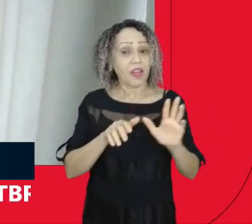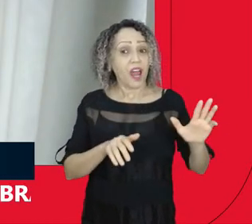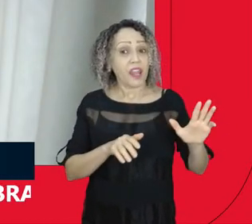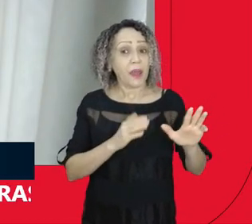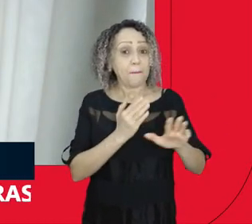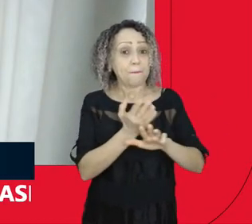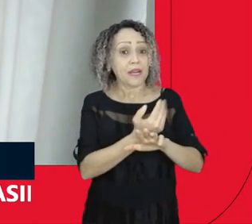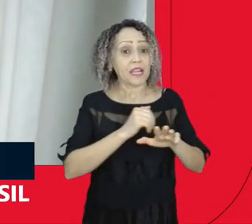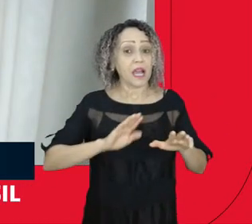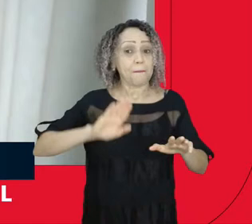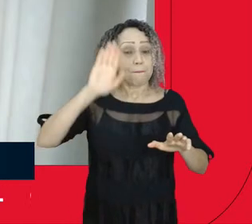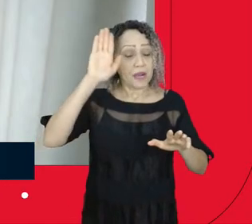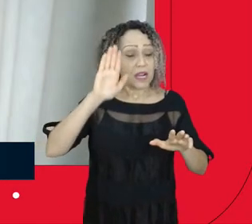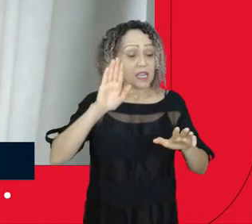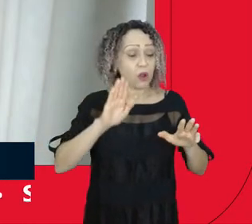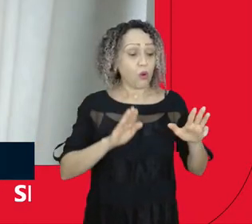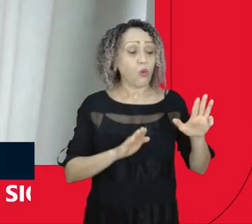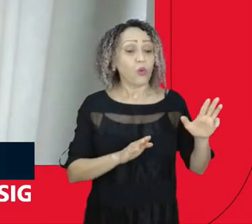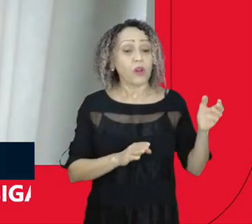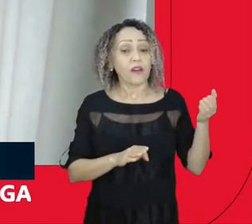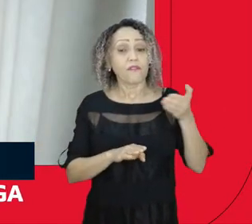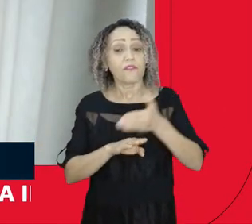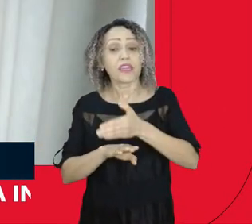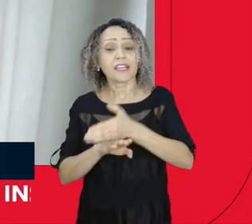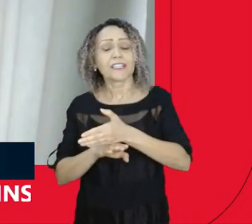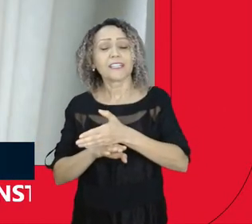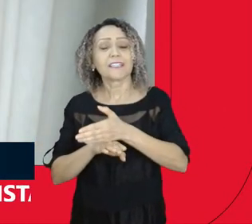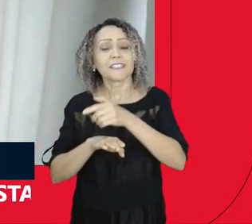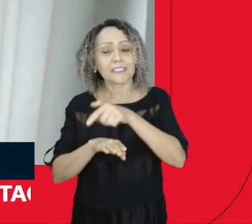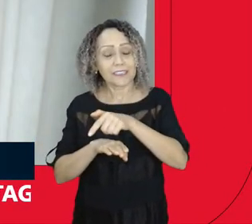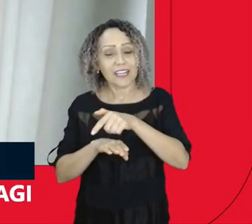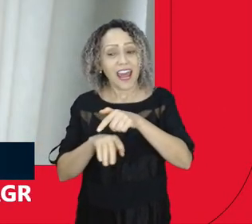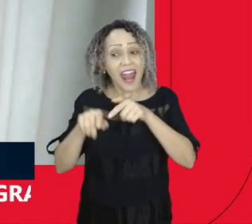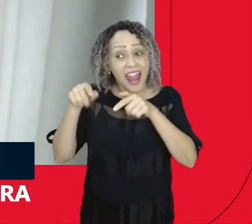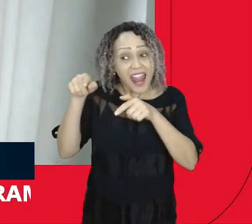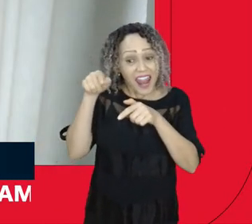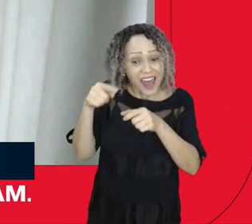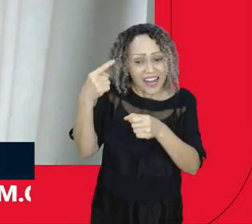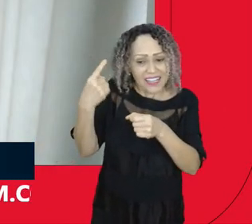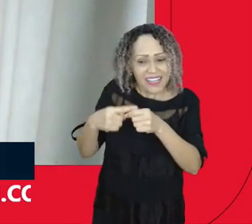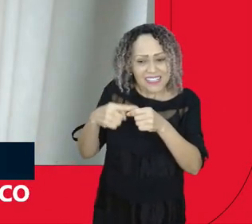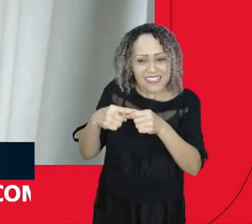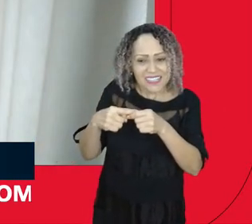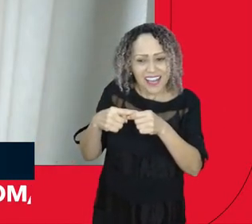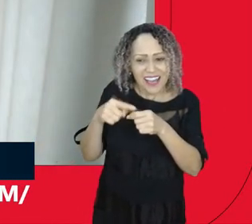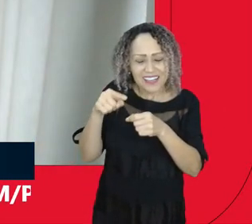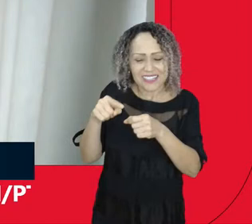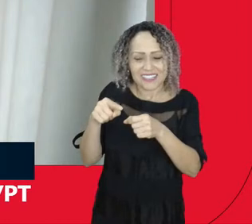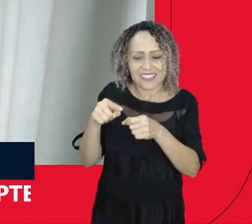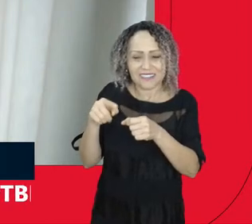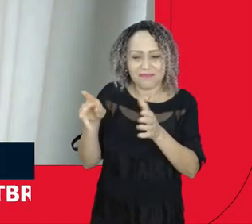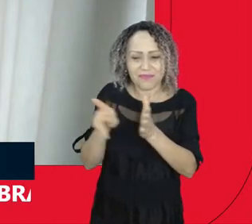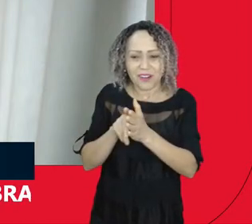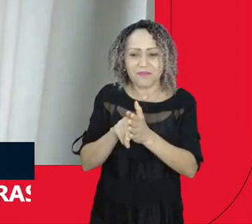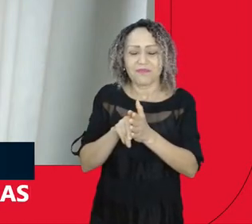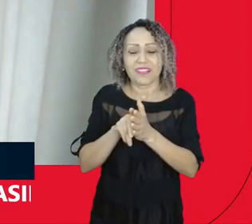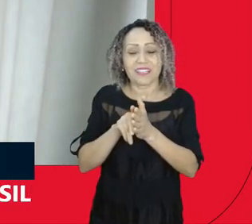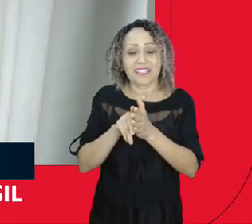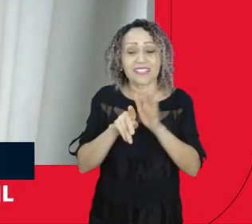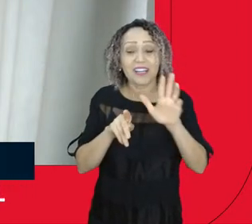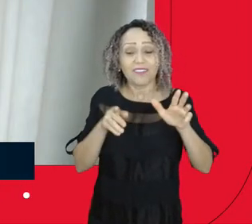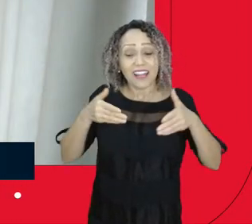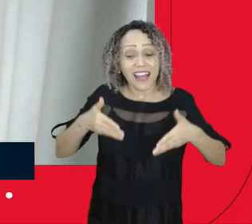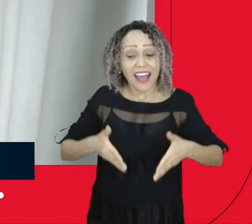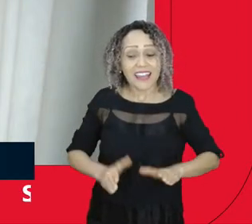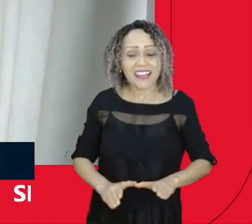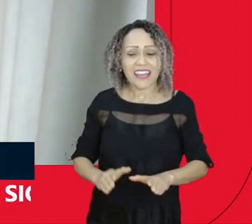foi construída uma réplica da casa dele lá em Caetés. Ele ficou muito emocionado ao acompanhar essa visita.